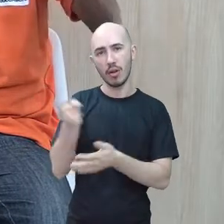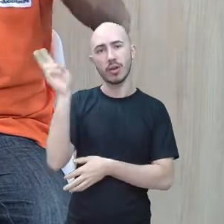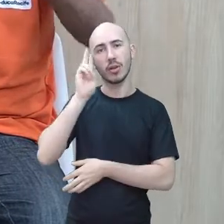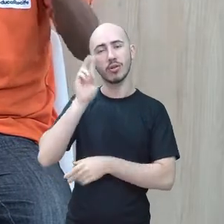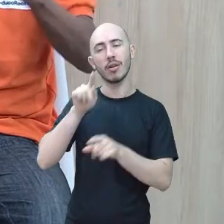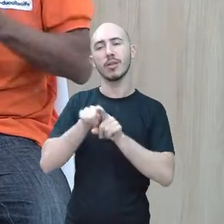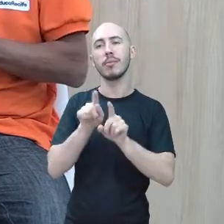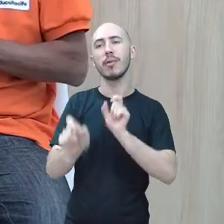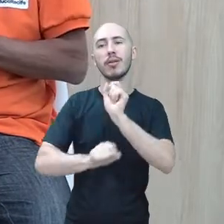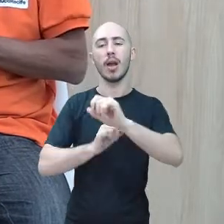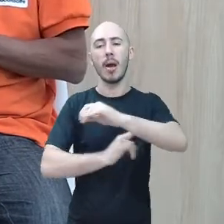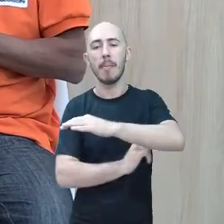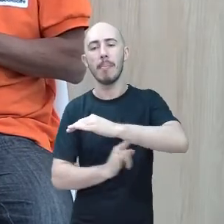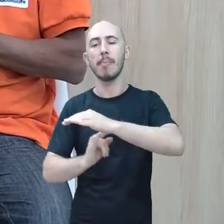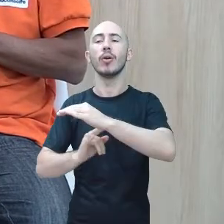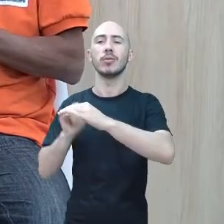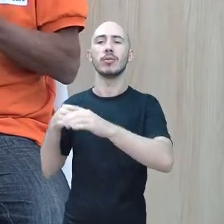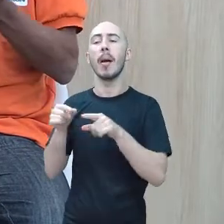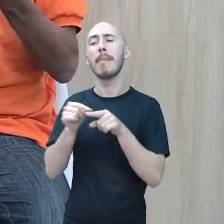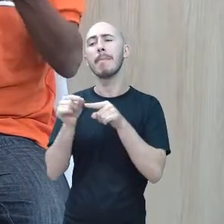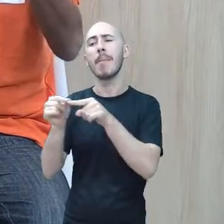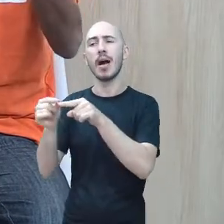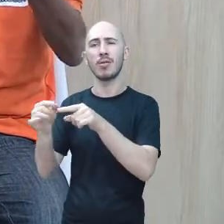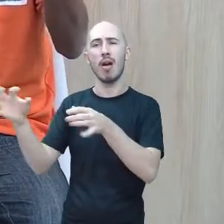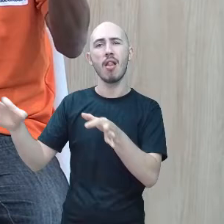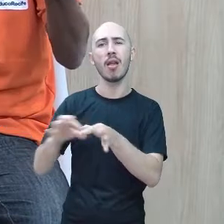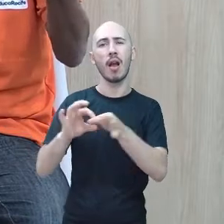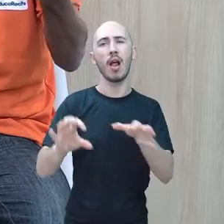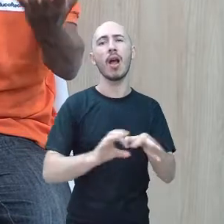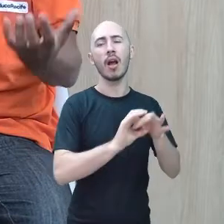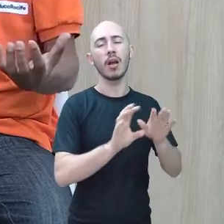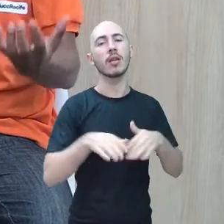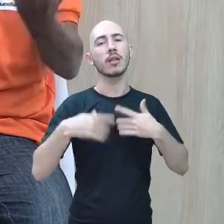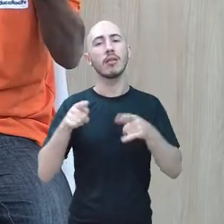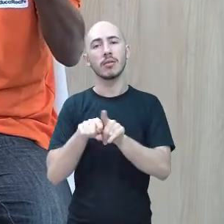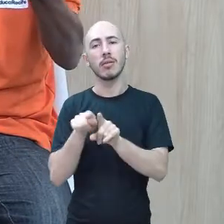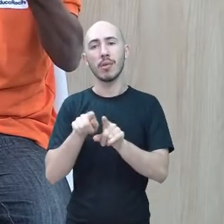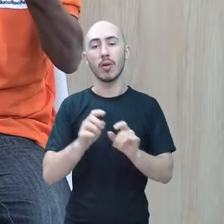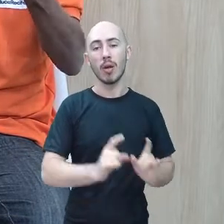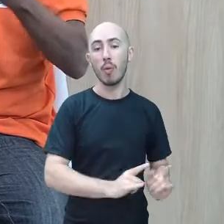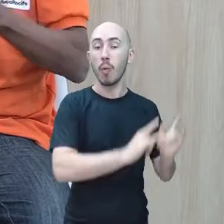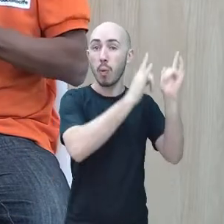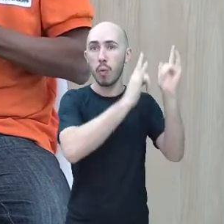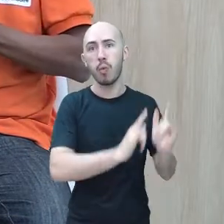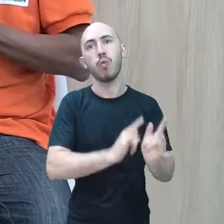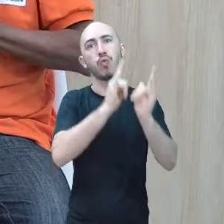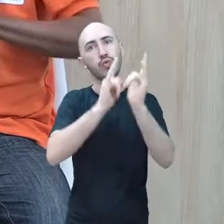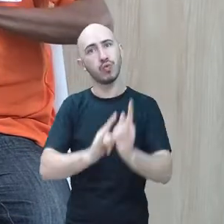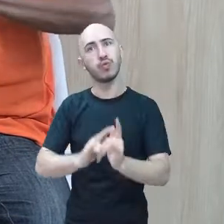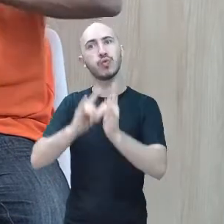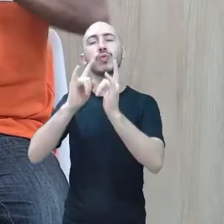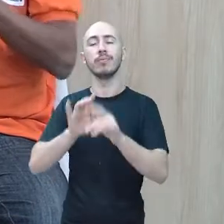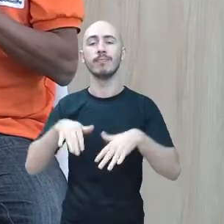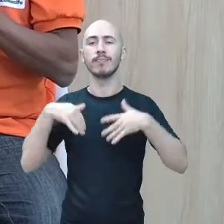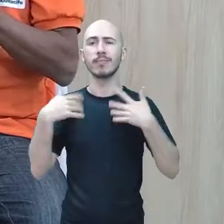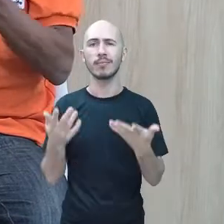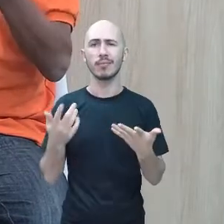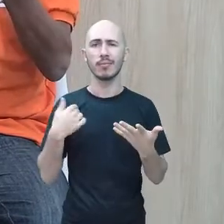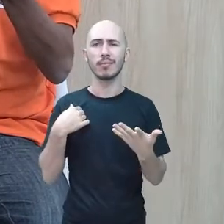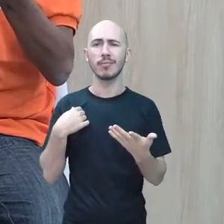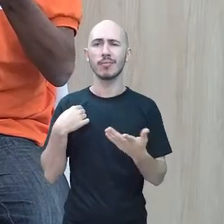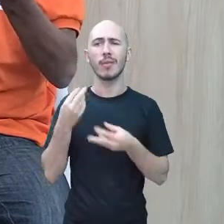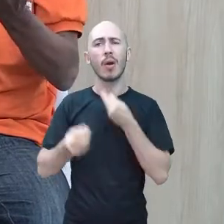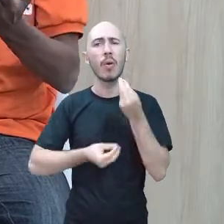importante para ligar os bairros aqui, mas mais uma vez a verticalização da cidade, tá? Ah, mas isso não devia ser